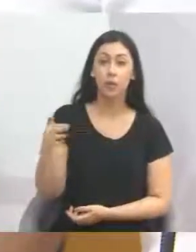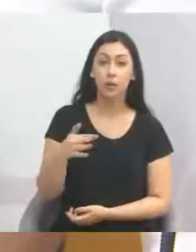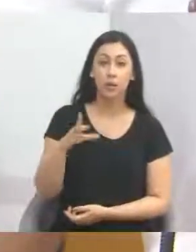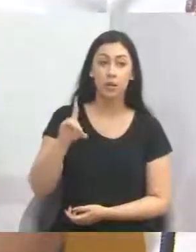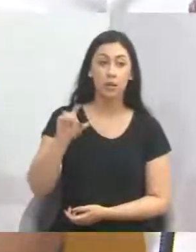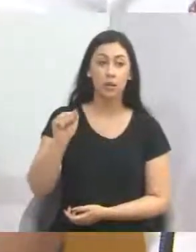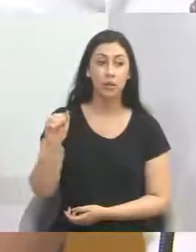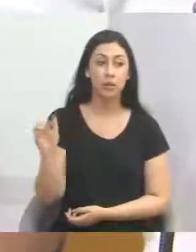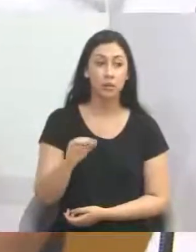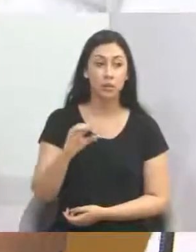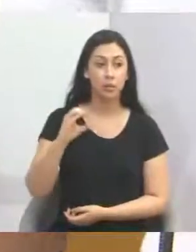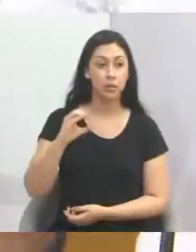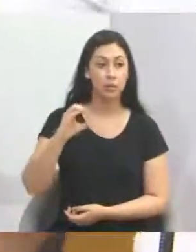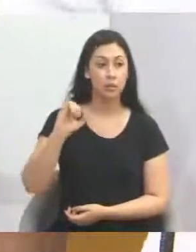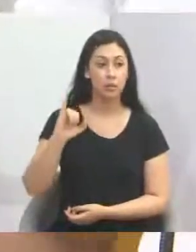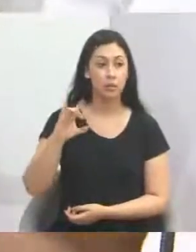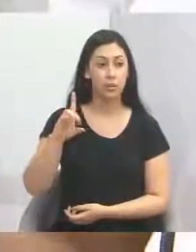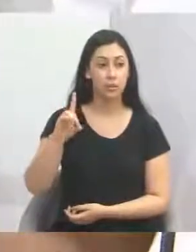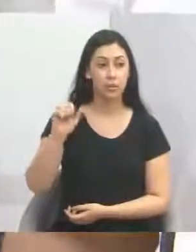vocês verem.